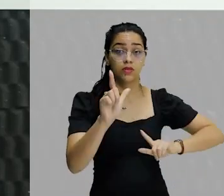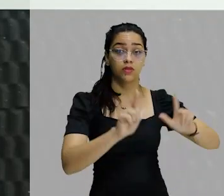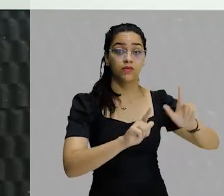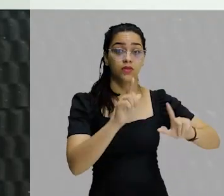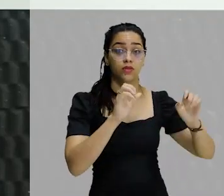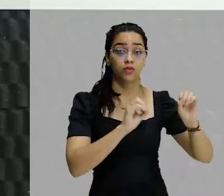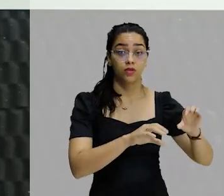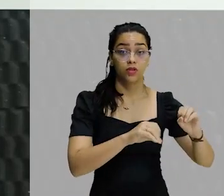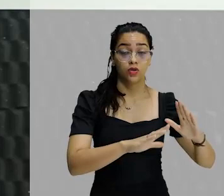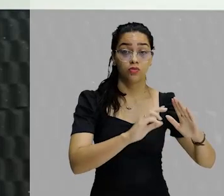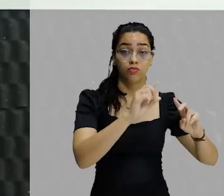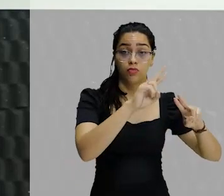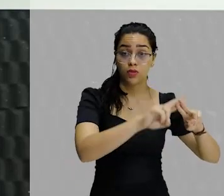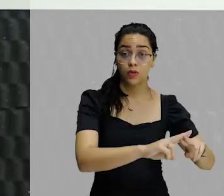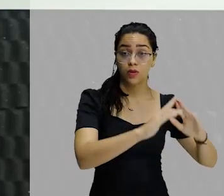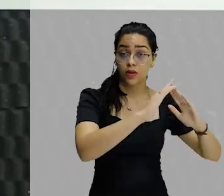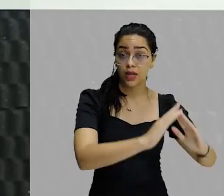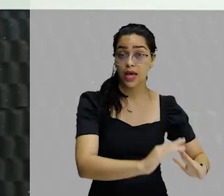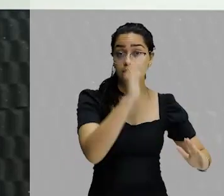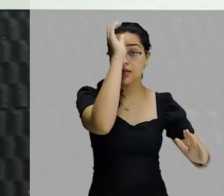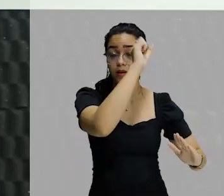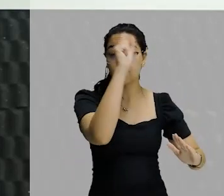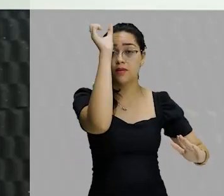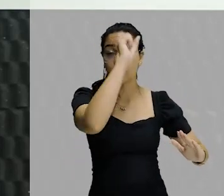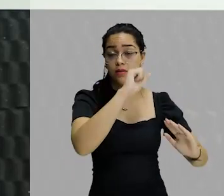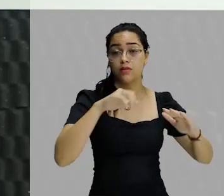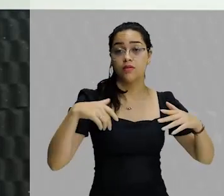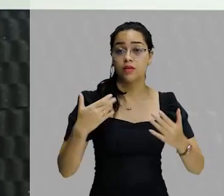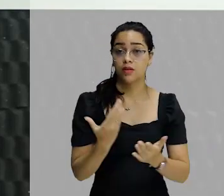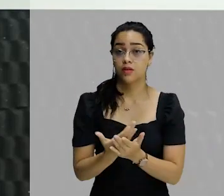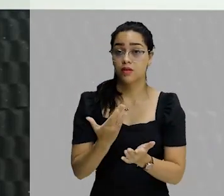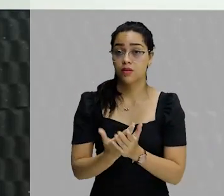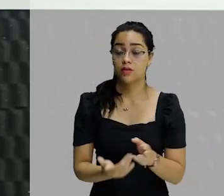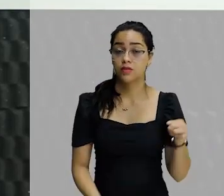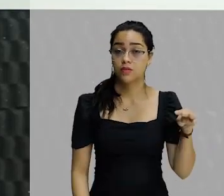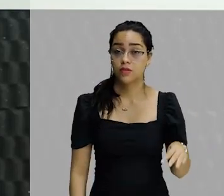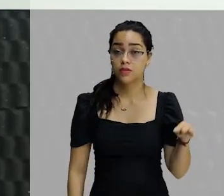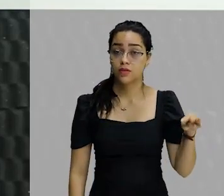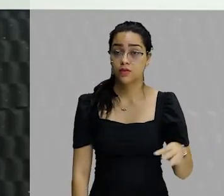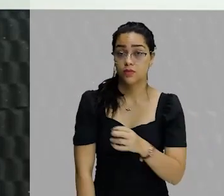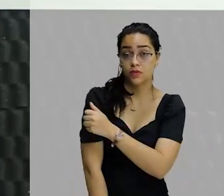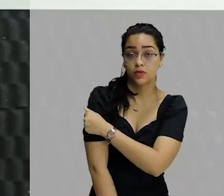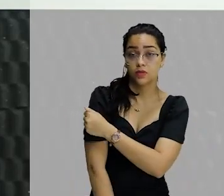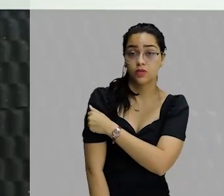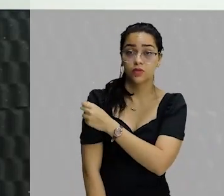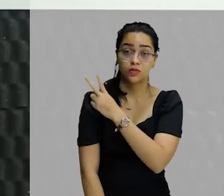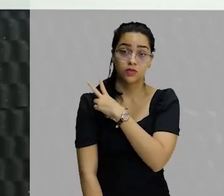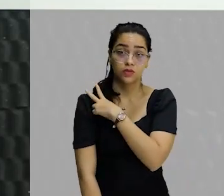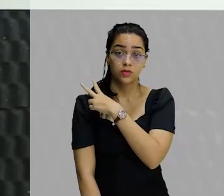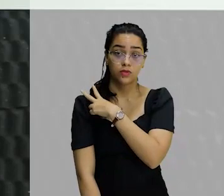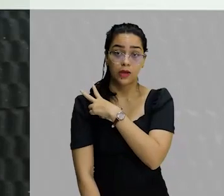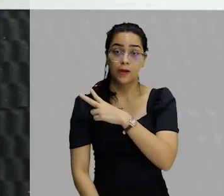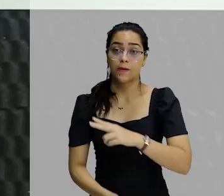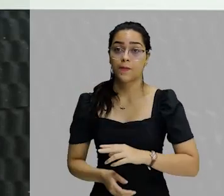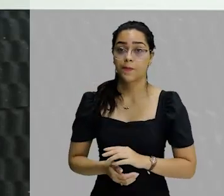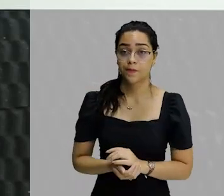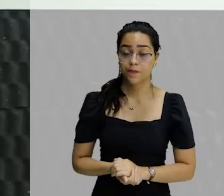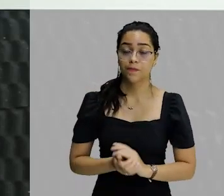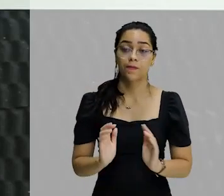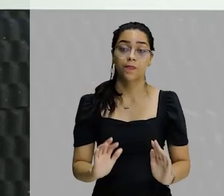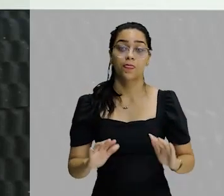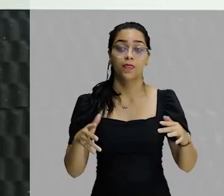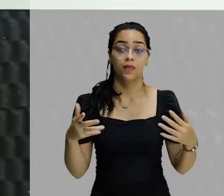Educação, programa hashtag Fica em Casa Aprendendo, para mais uma aula de matemática para os alunos da segunda série do ensino médio.